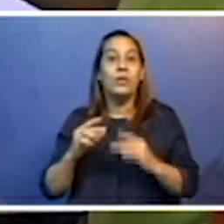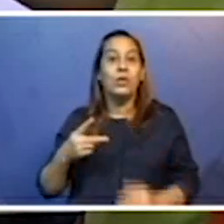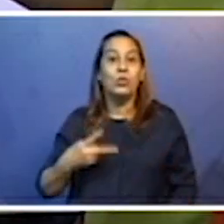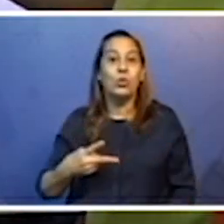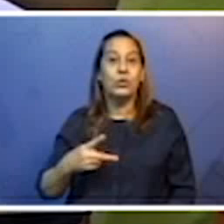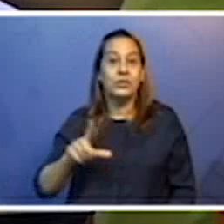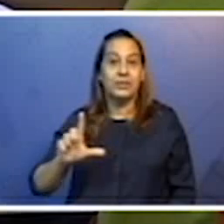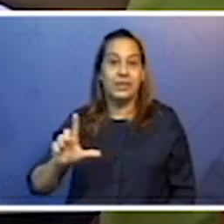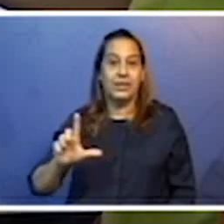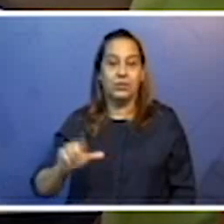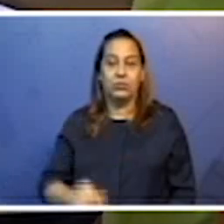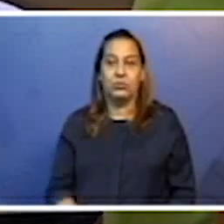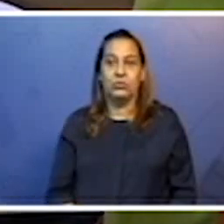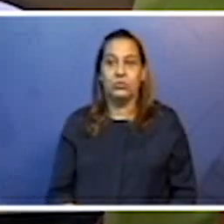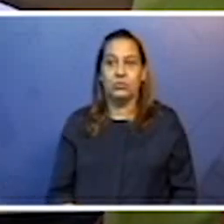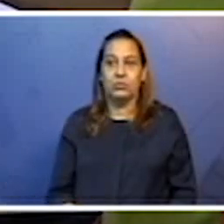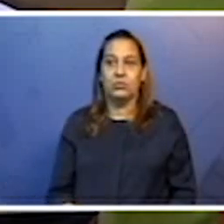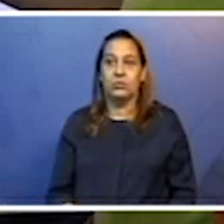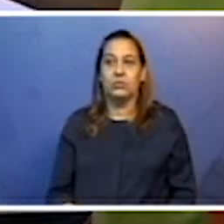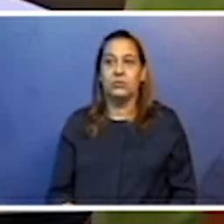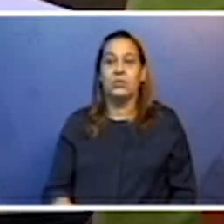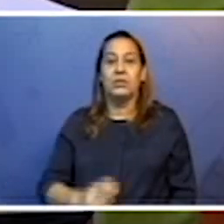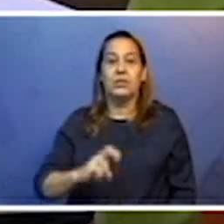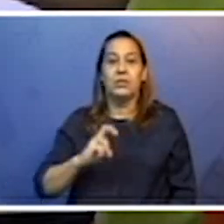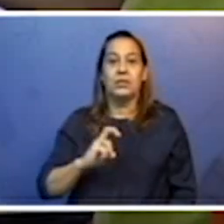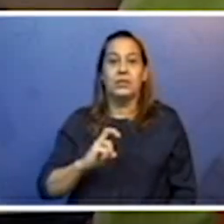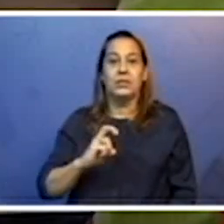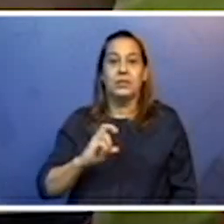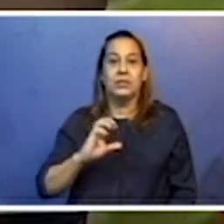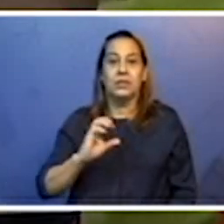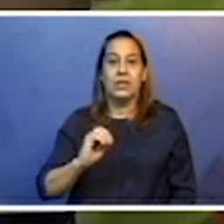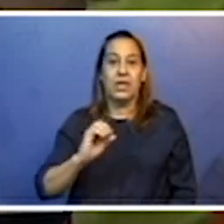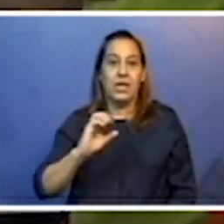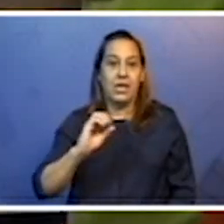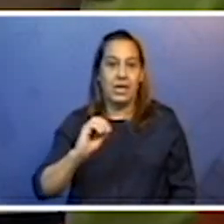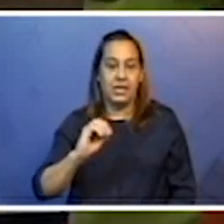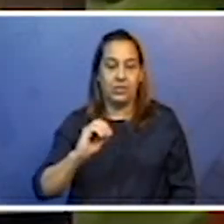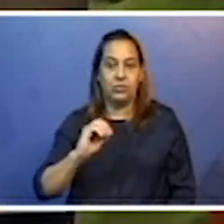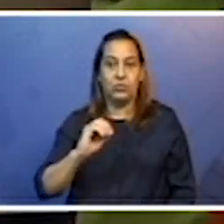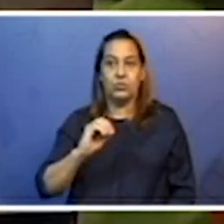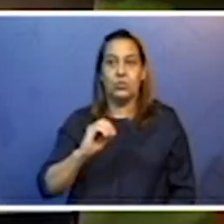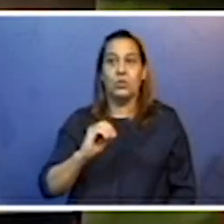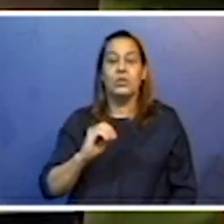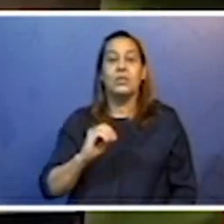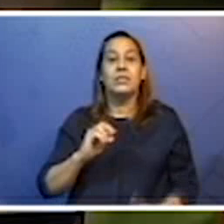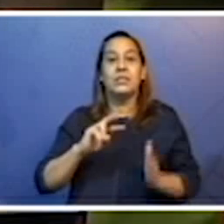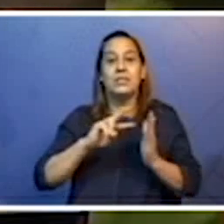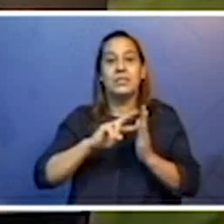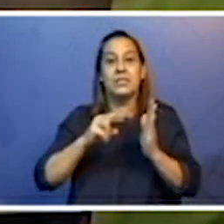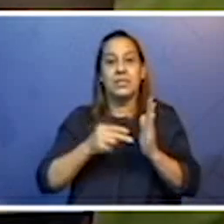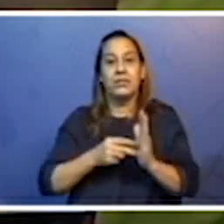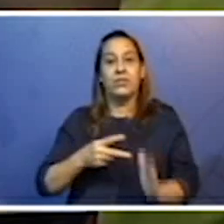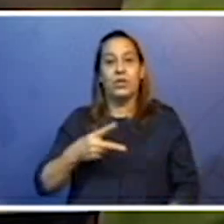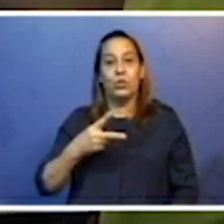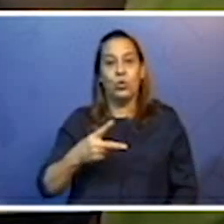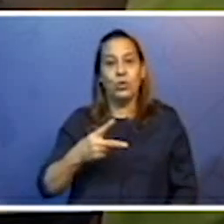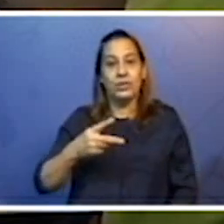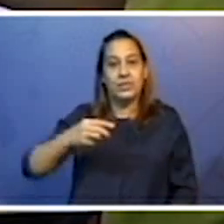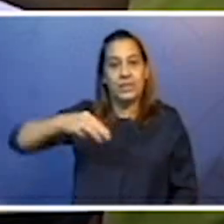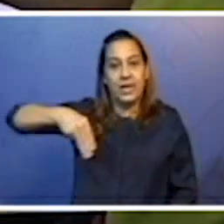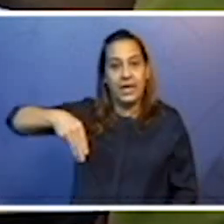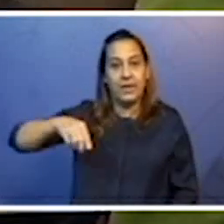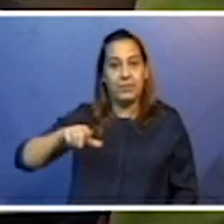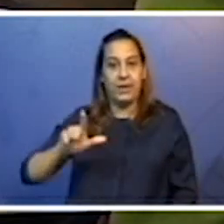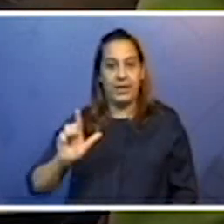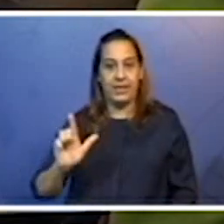litros? A gente pode ir contando de 500 e 500. 2 litros são 2.000 ml. Então, vou